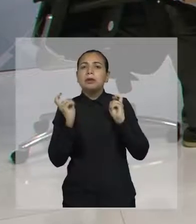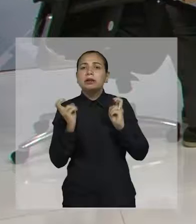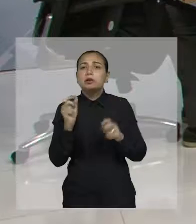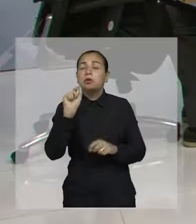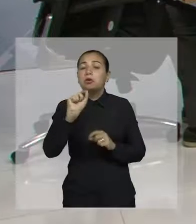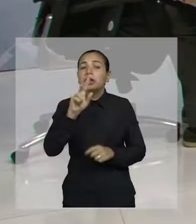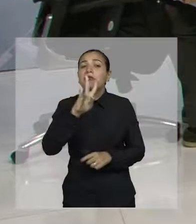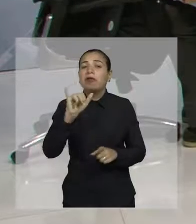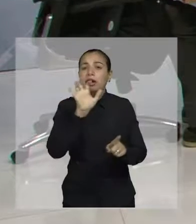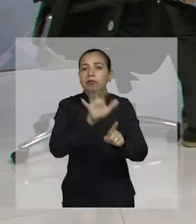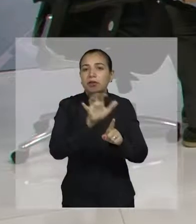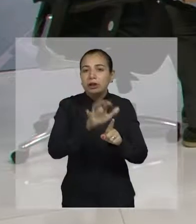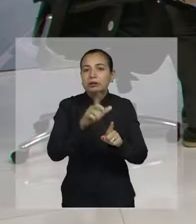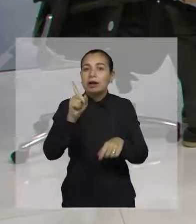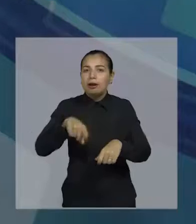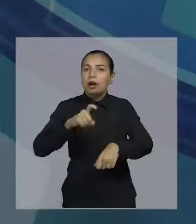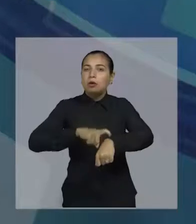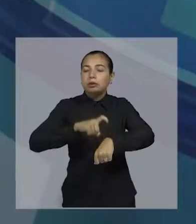mais, o tempo de televisão está menor.